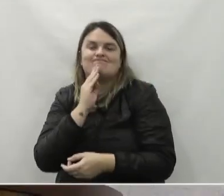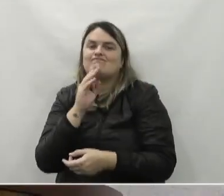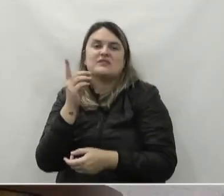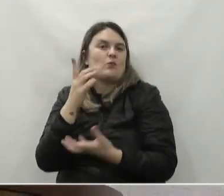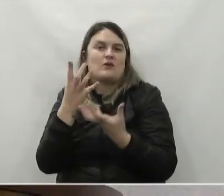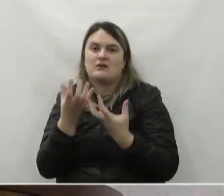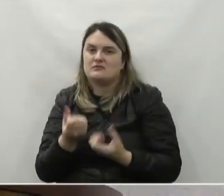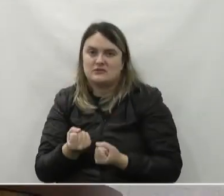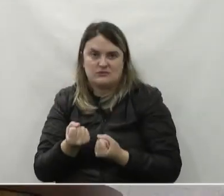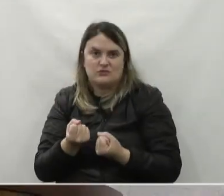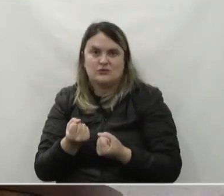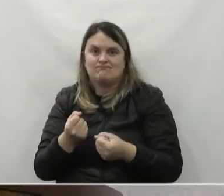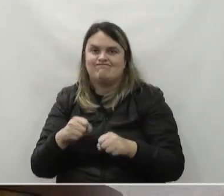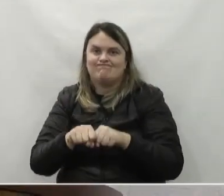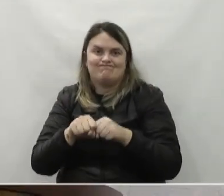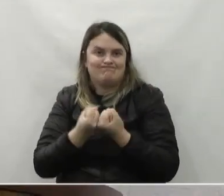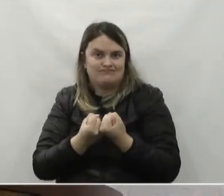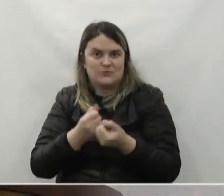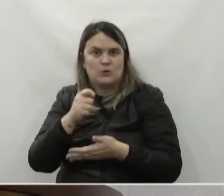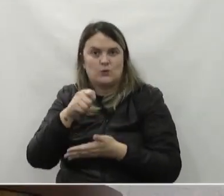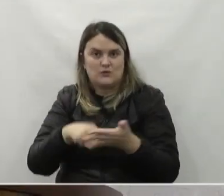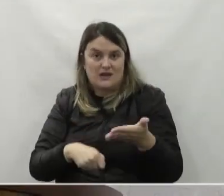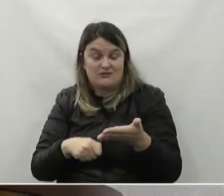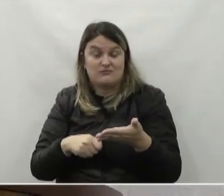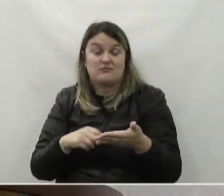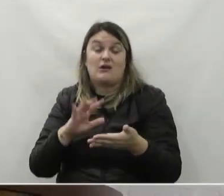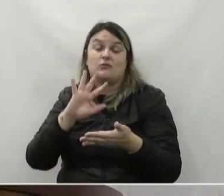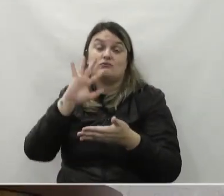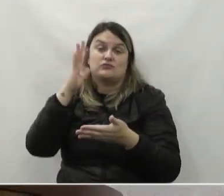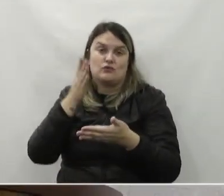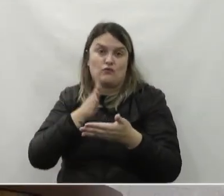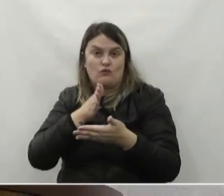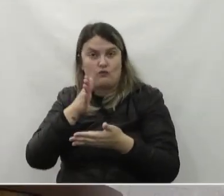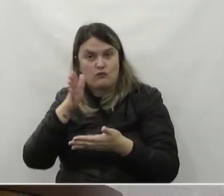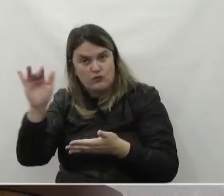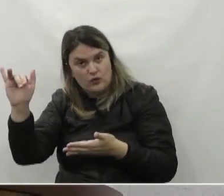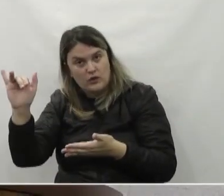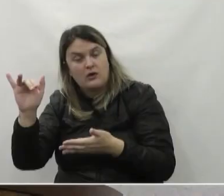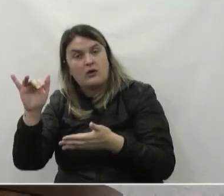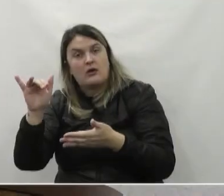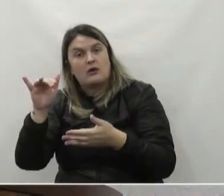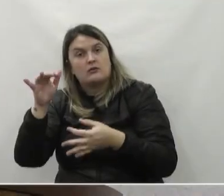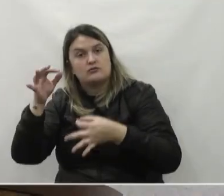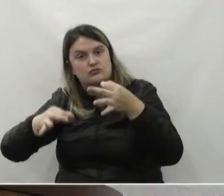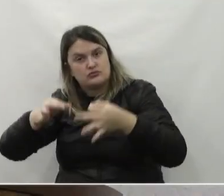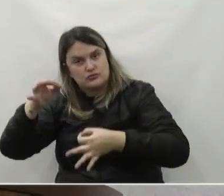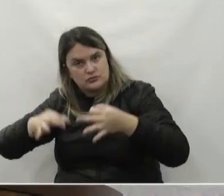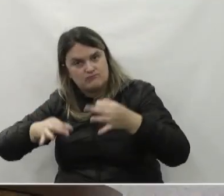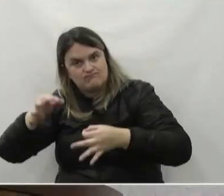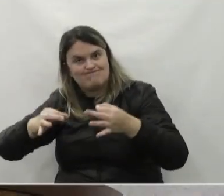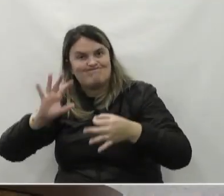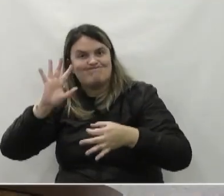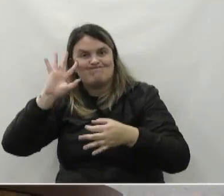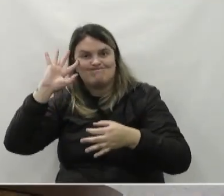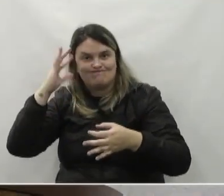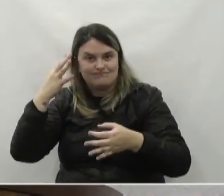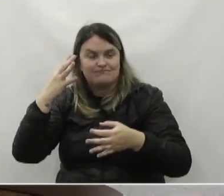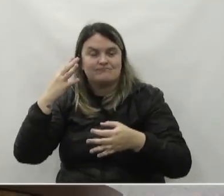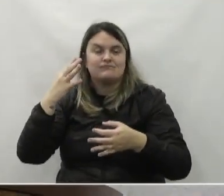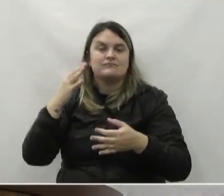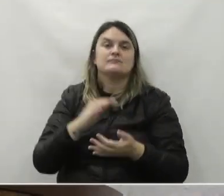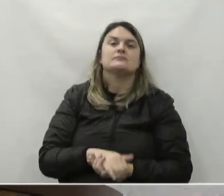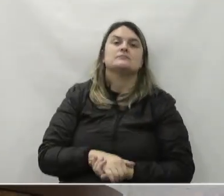ele acabou não assinando a ordem de serviço, por N